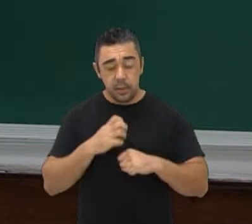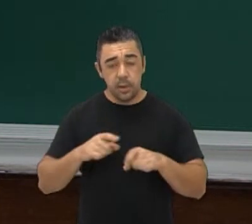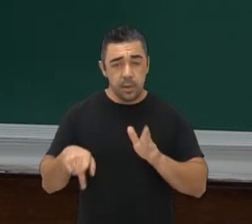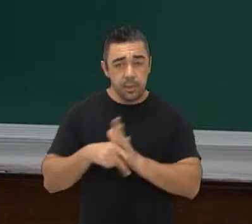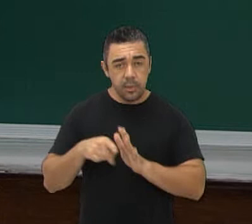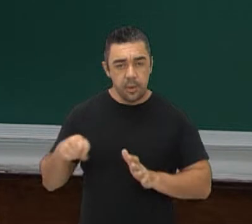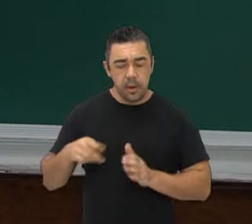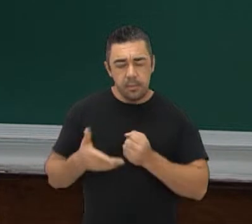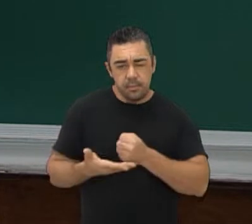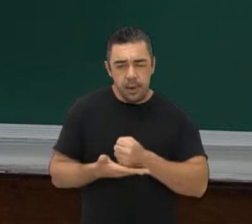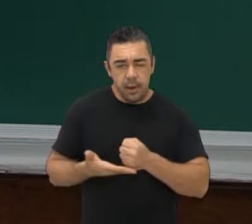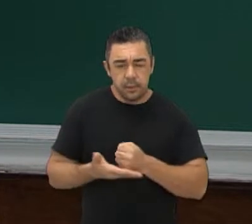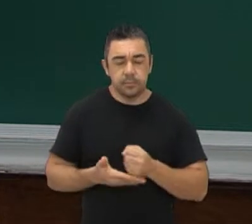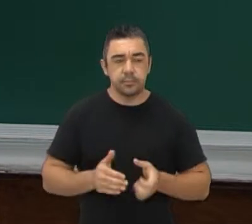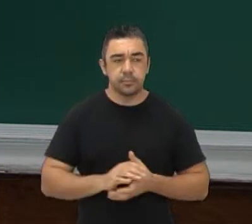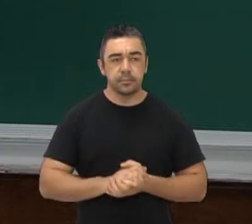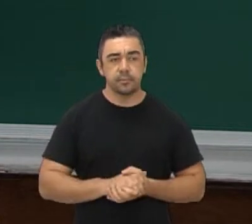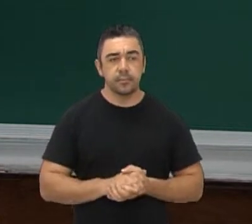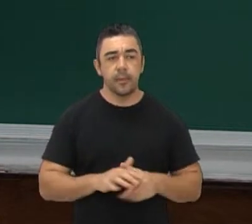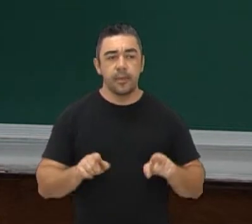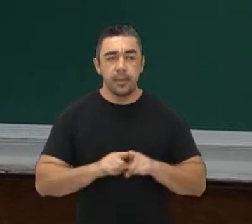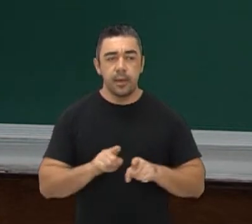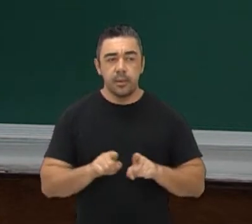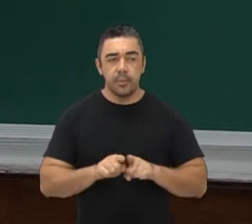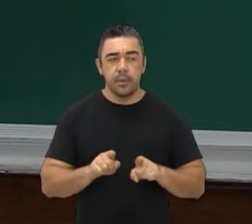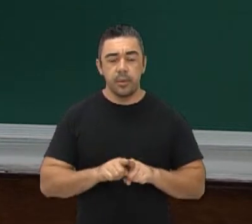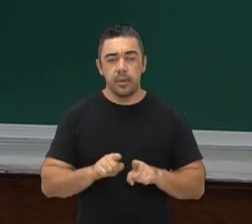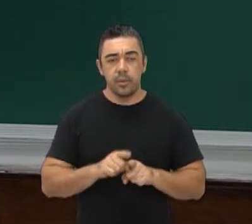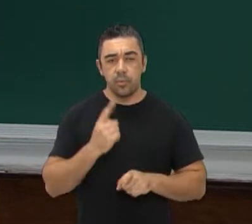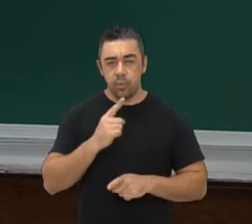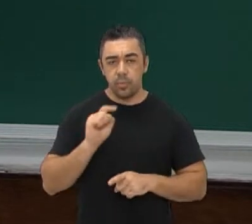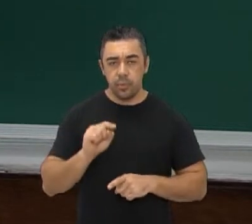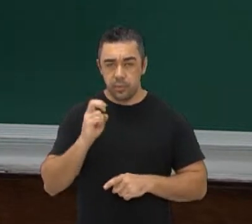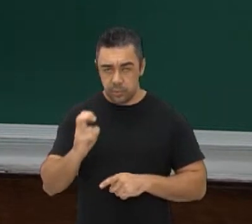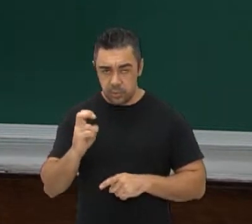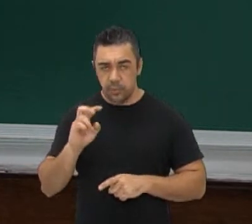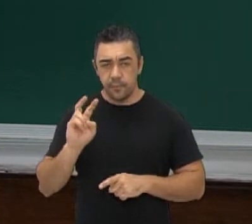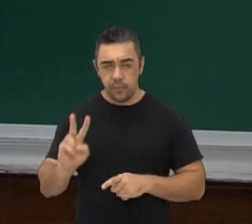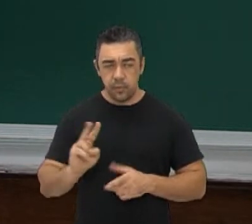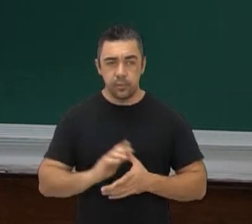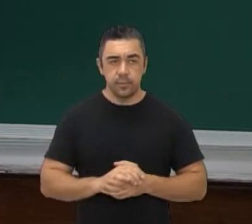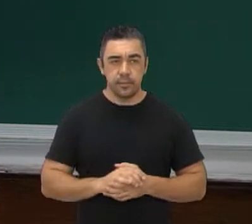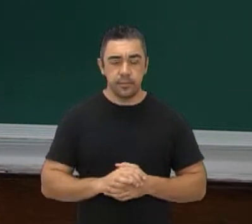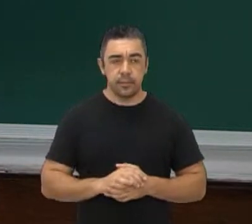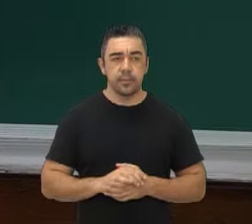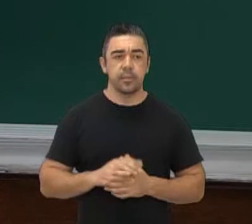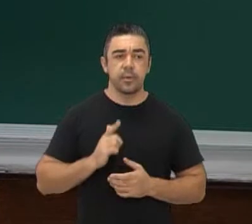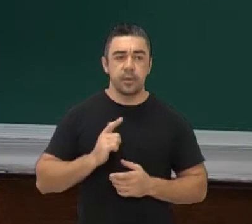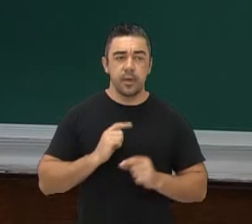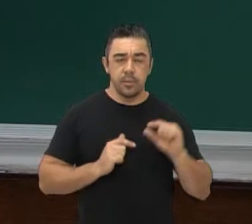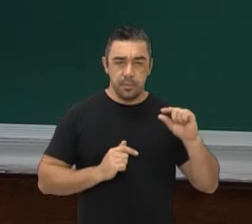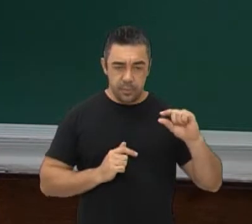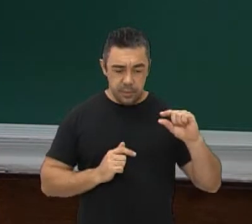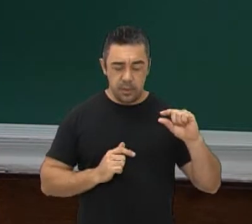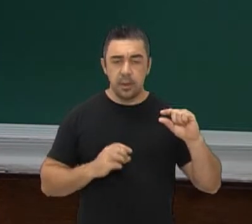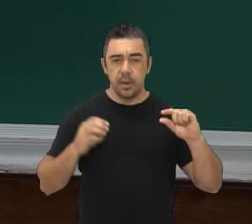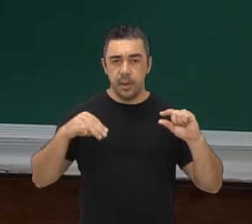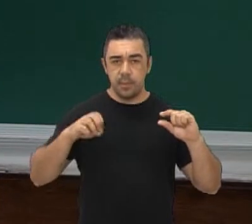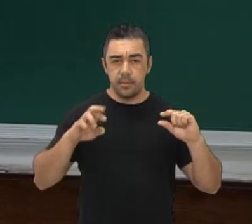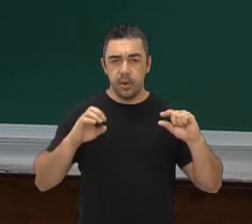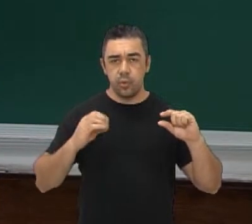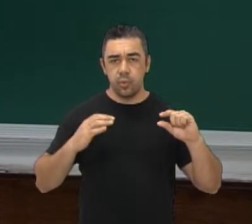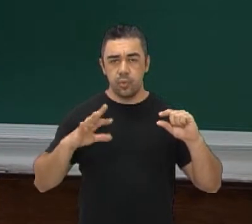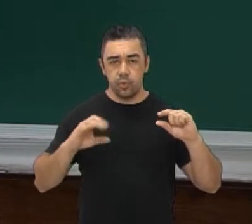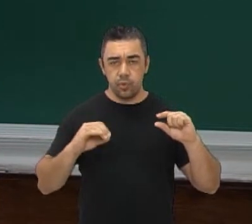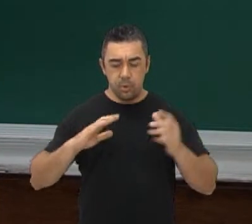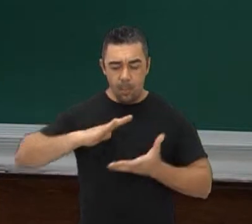caráter básico, ok? E também tem 1,5 volts. Aqui temos pilhas de mercúrio e zinco, que são pilhas